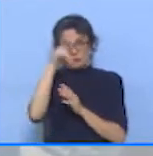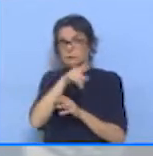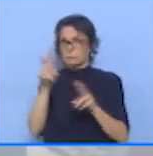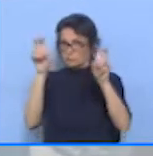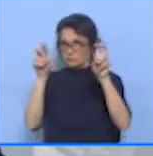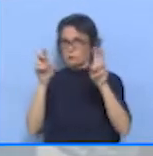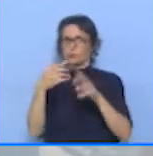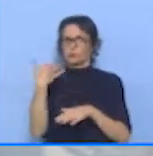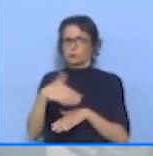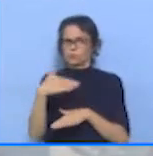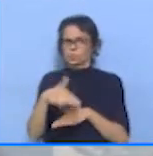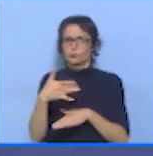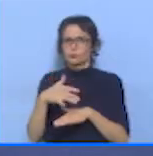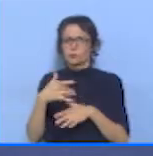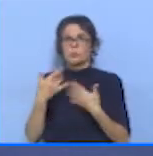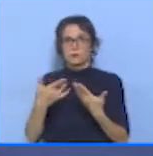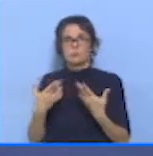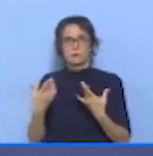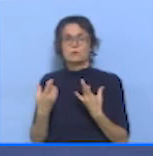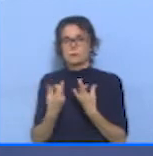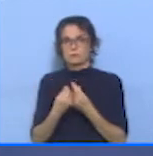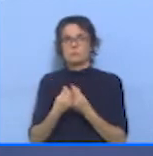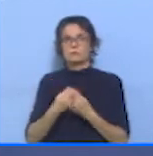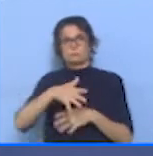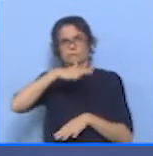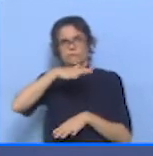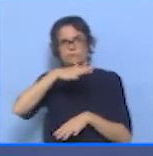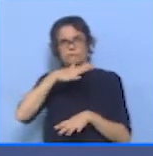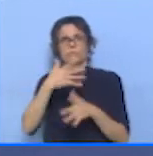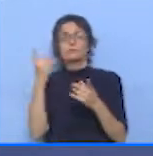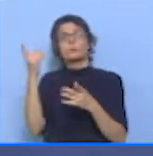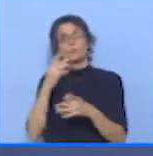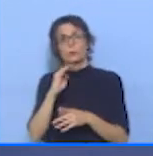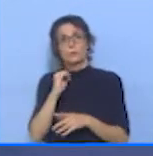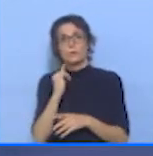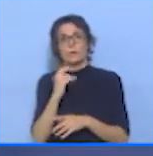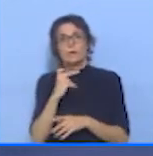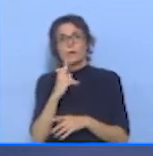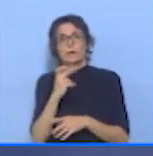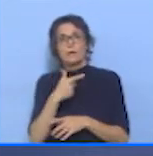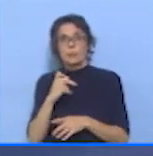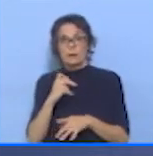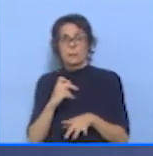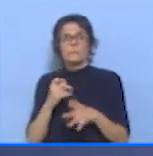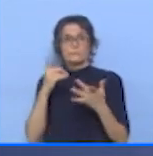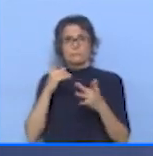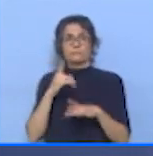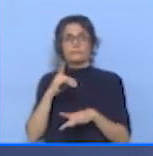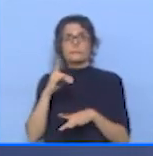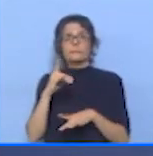tema que une a Greta Thunberg e também o Papa Francisco. Eu diria